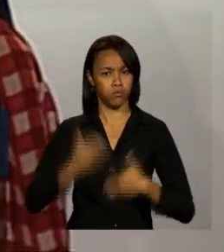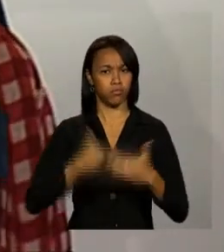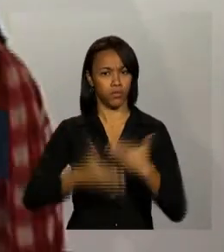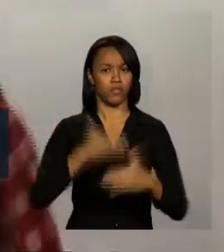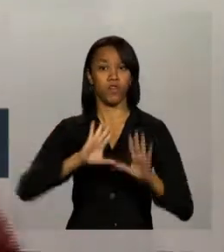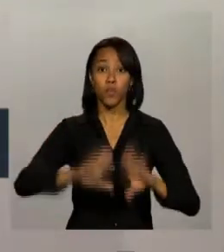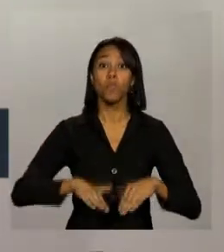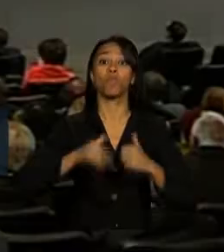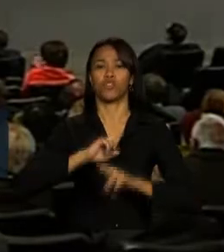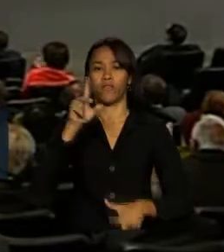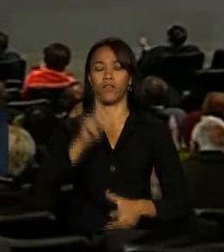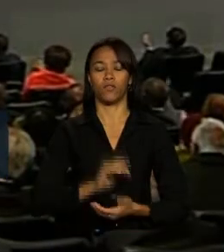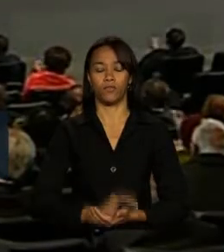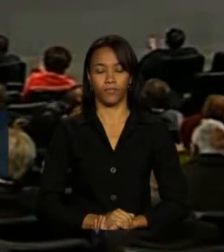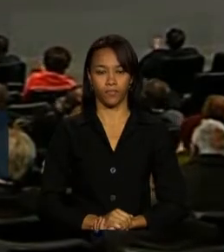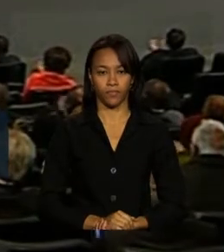outro patamar.